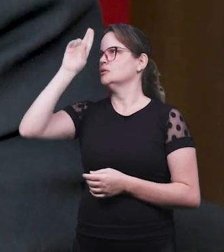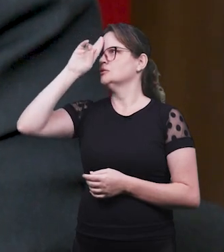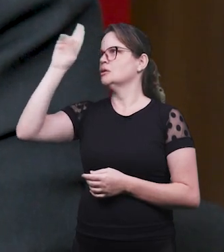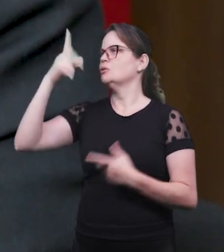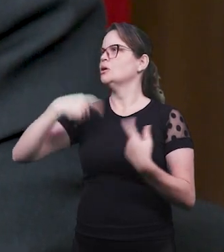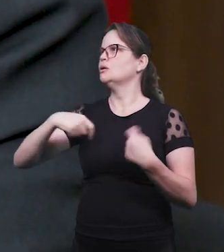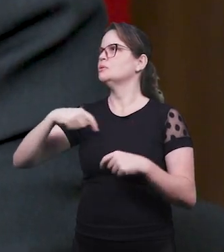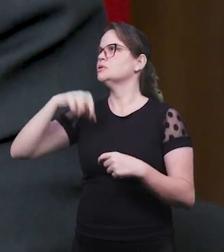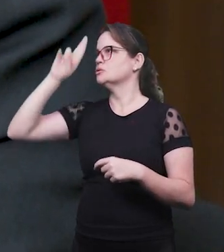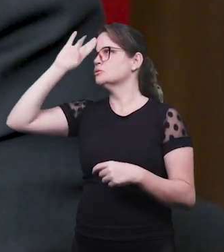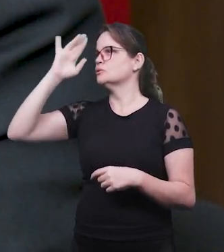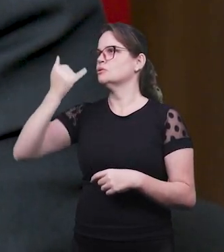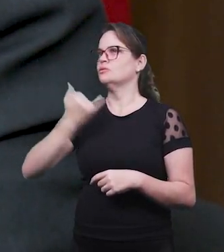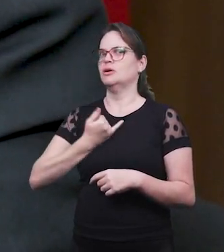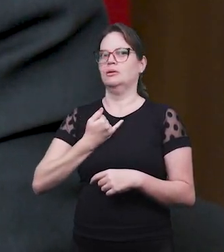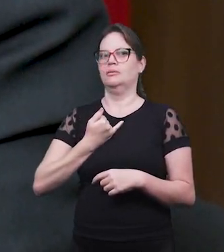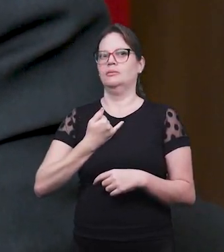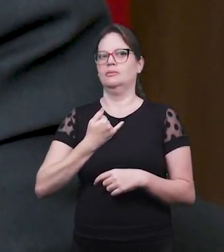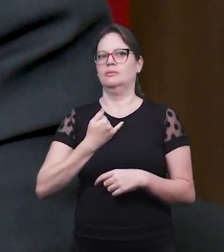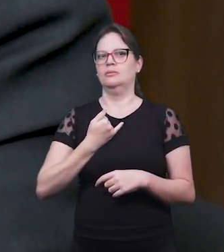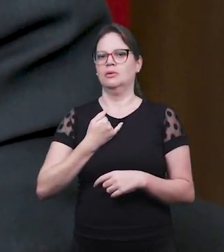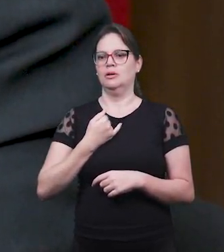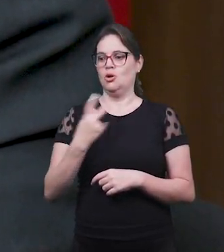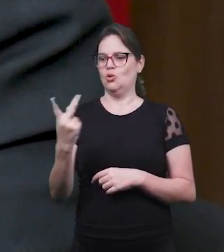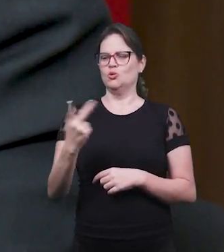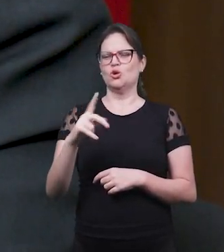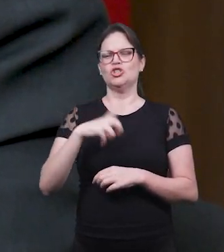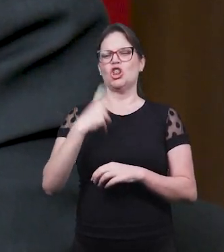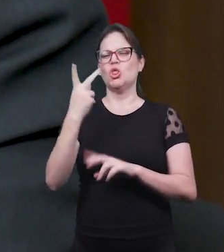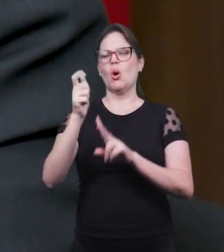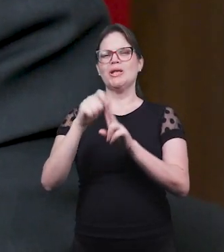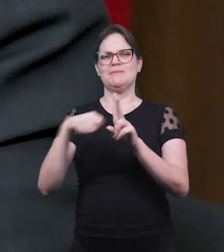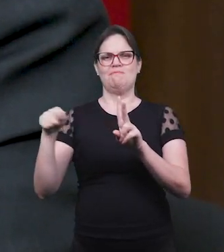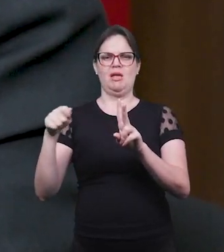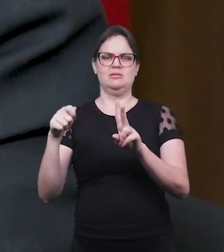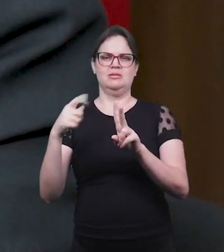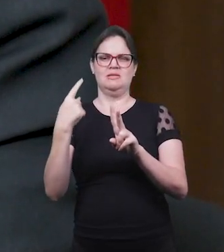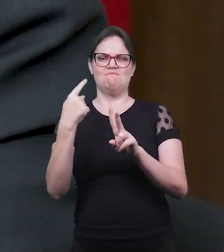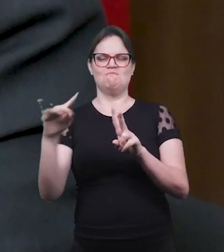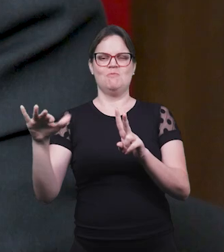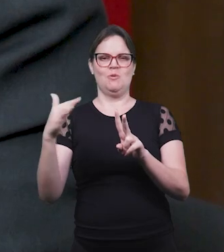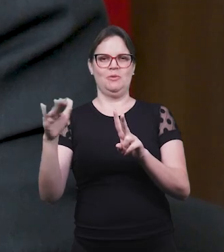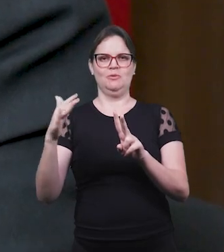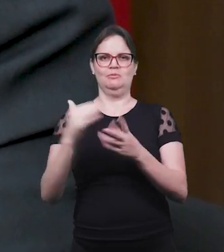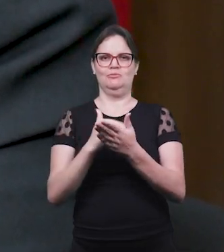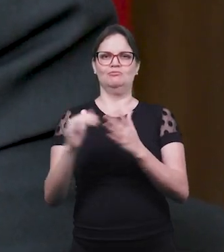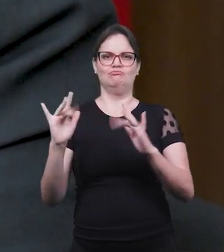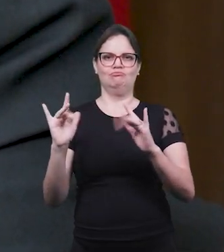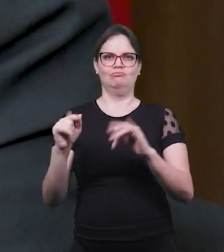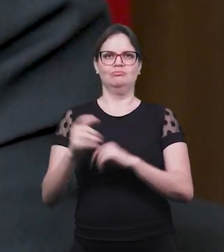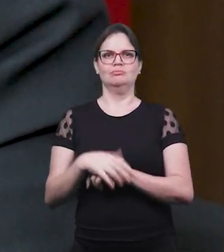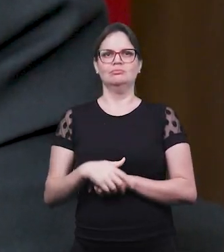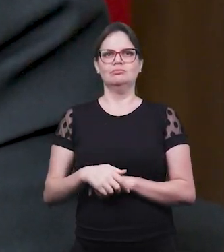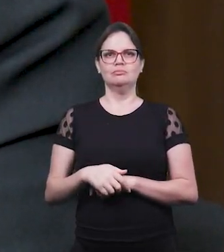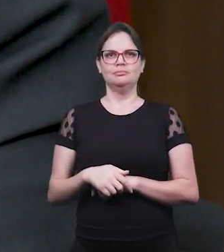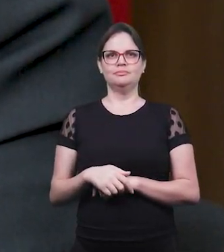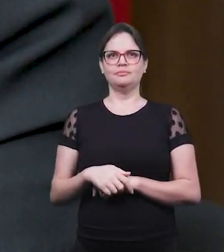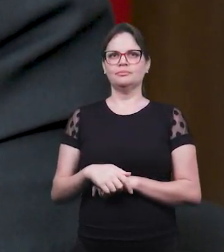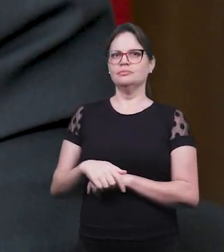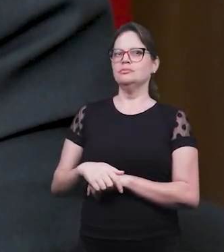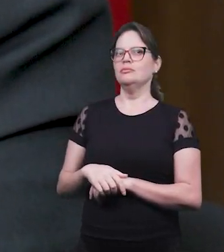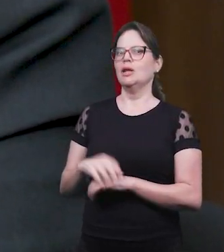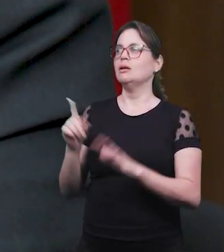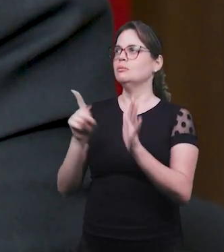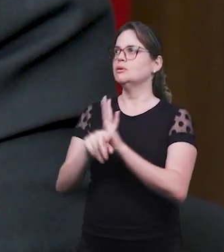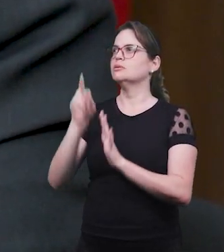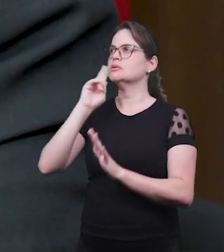voz. Tinham 2 meses e meio que eles tinham se conhecido e começado a namorar, logo rápido. Essa decisão, ela vai valer para a minha